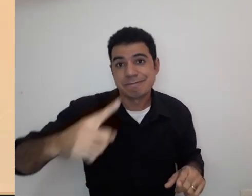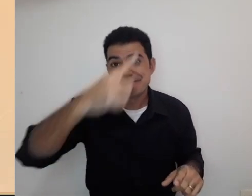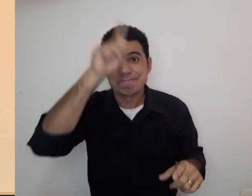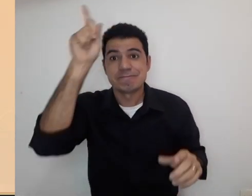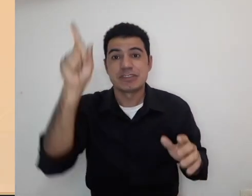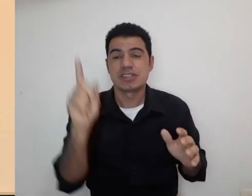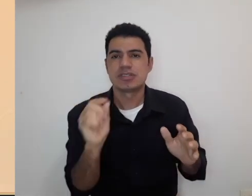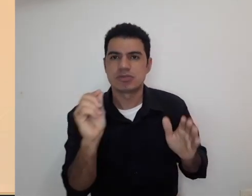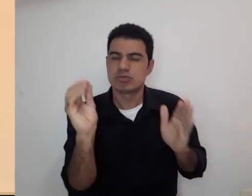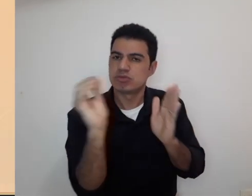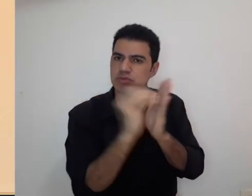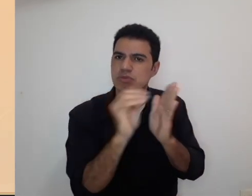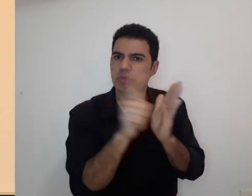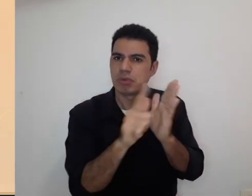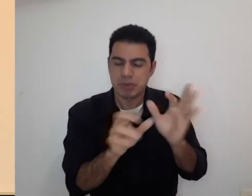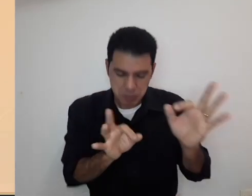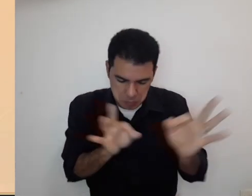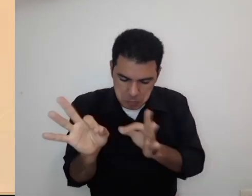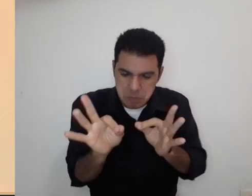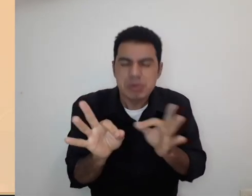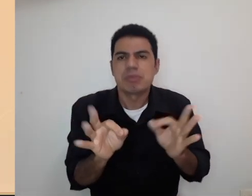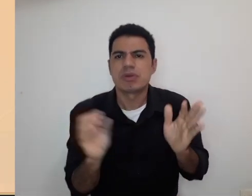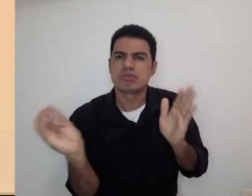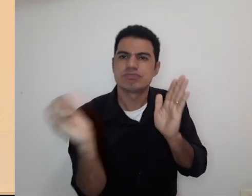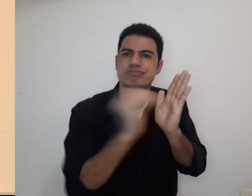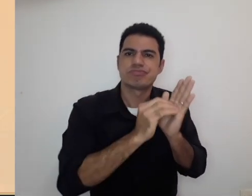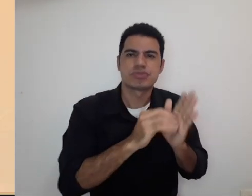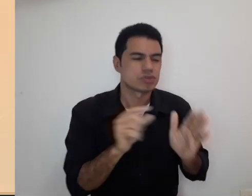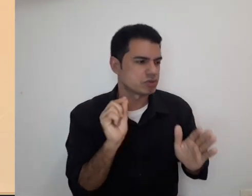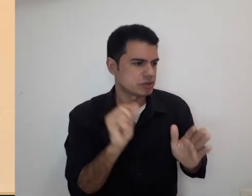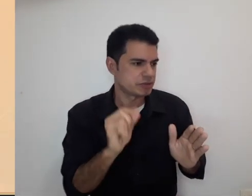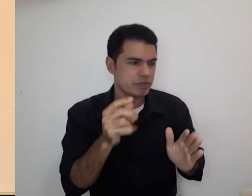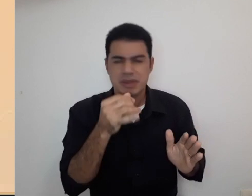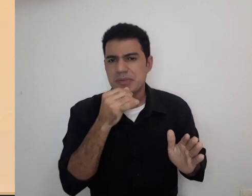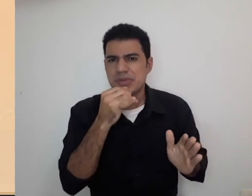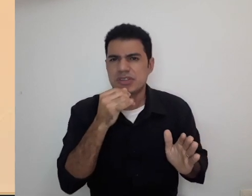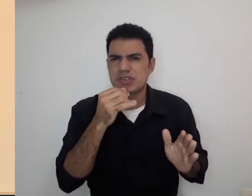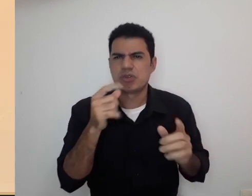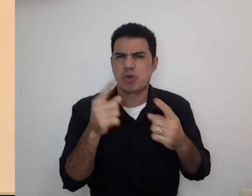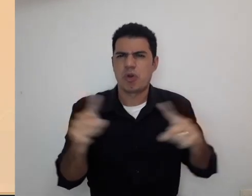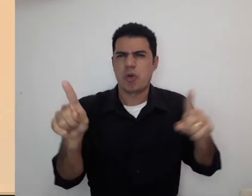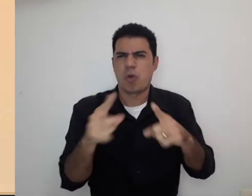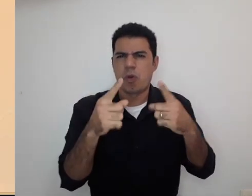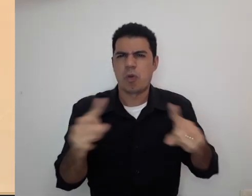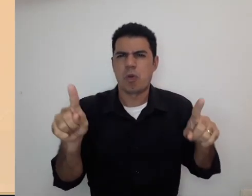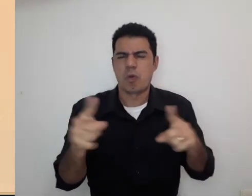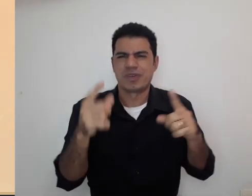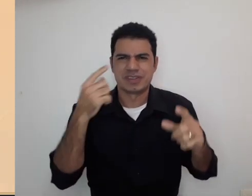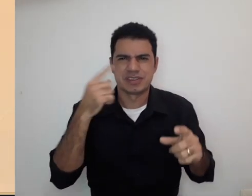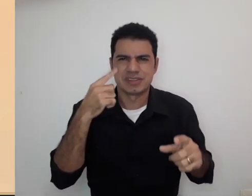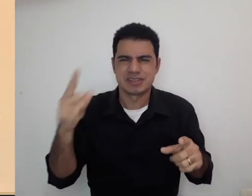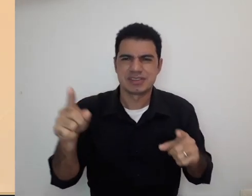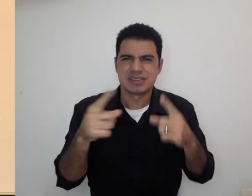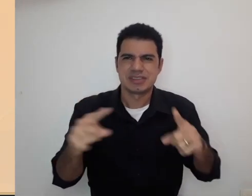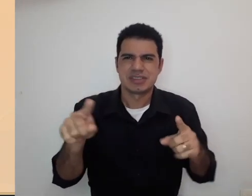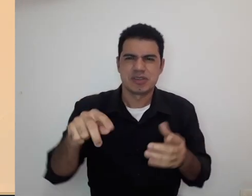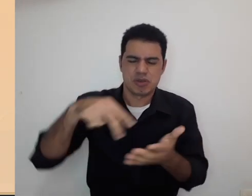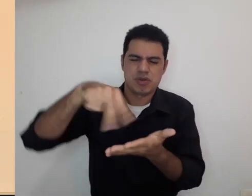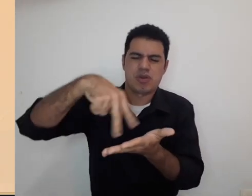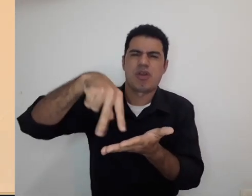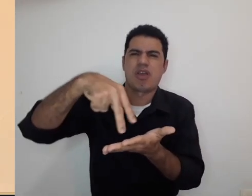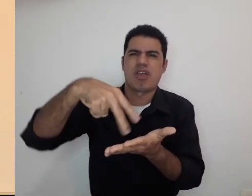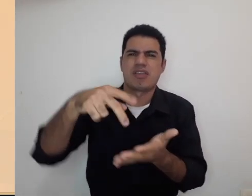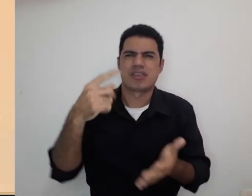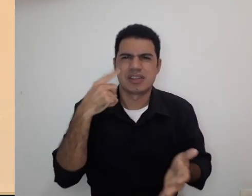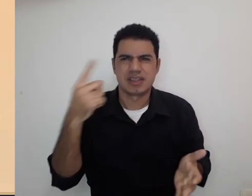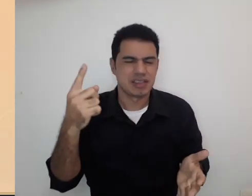que isso não acontecesse. Recorrendo ao hino a São João Batista, que era cantado de forma que o início de